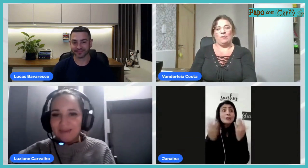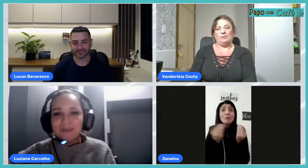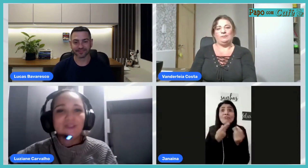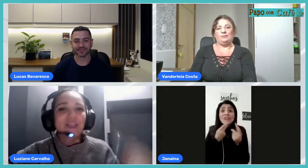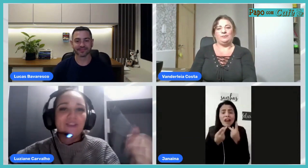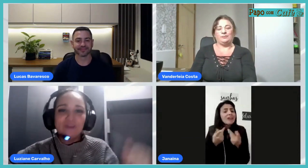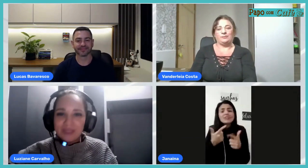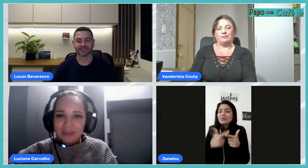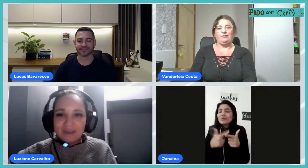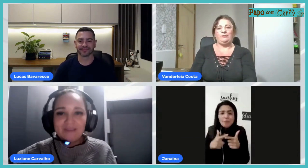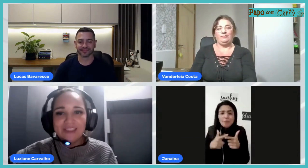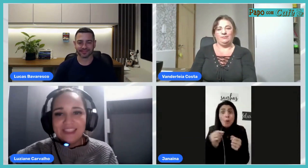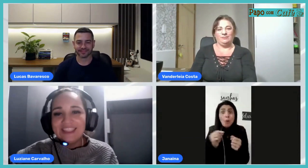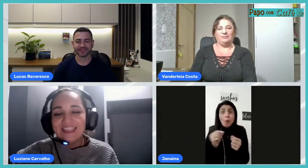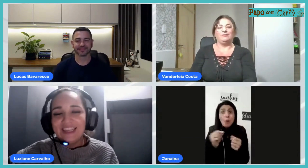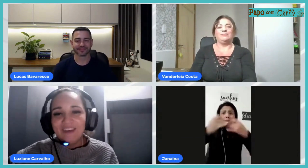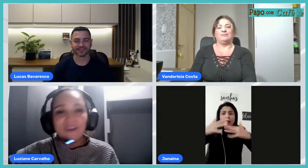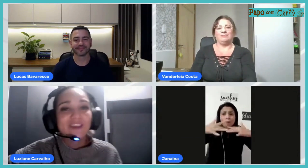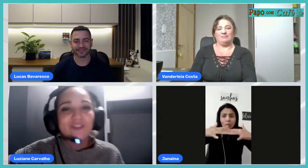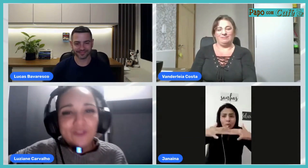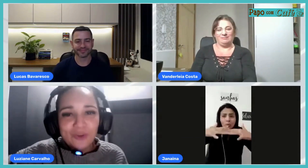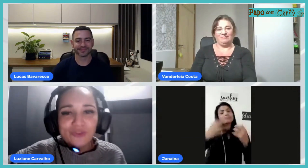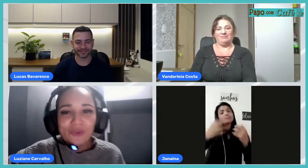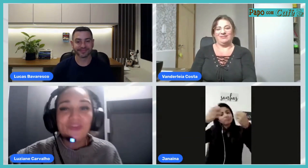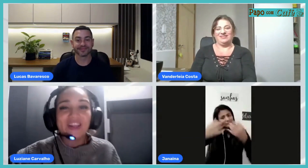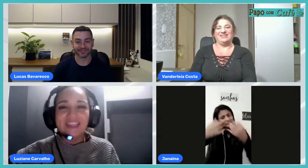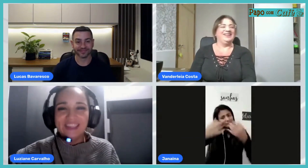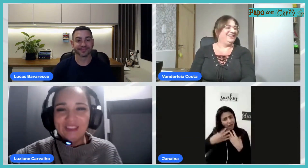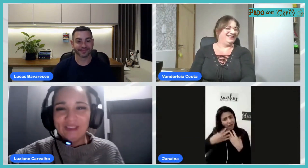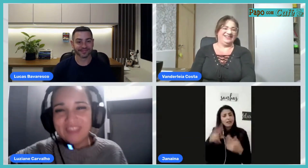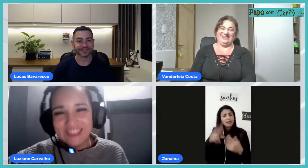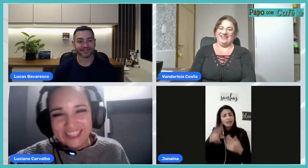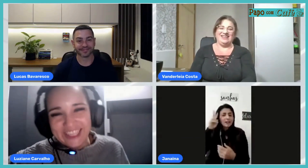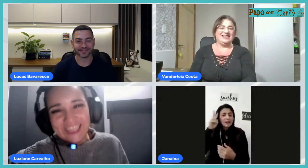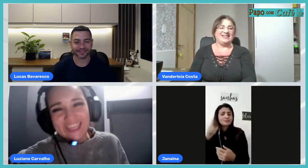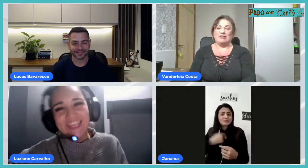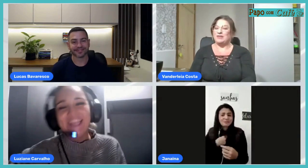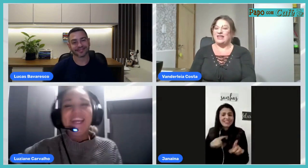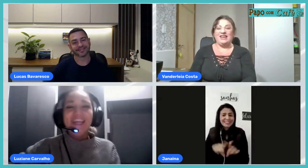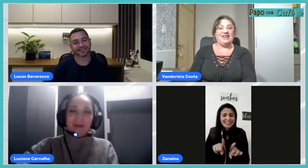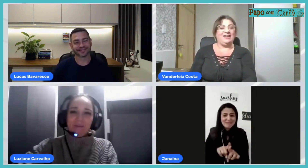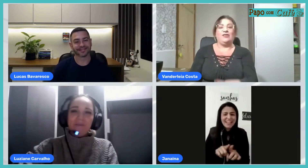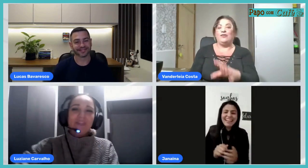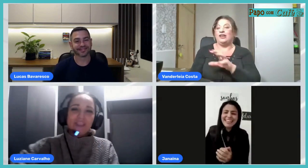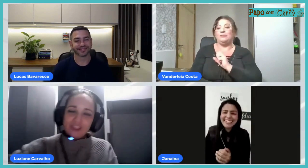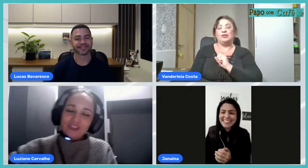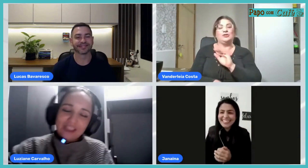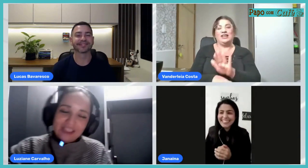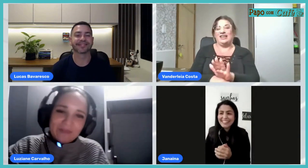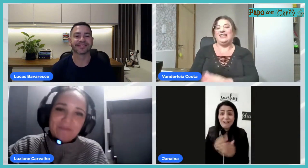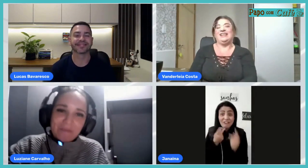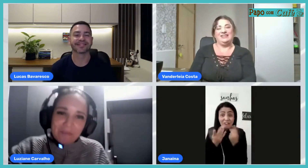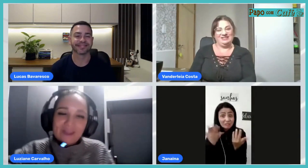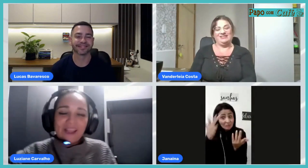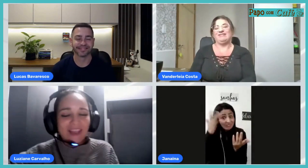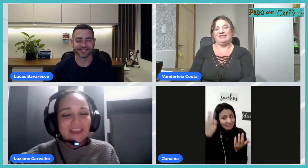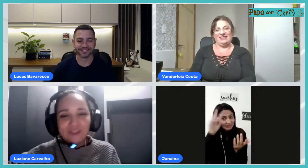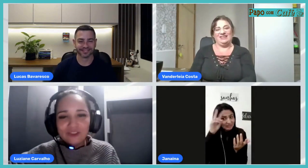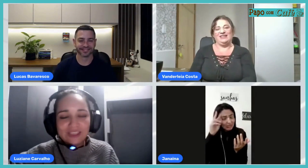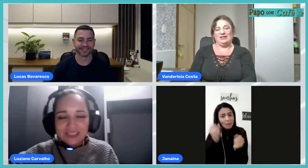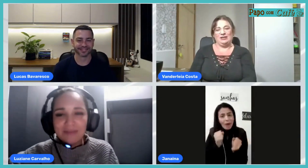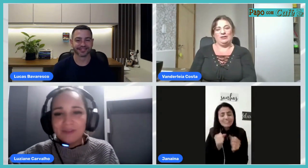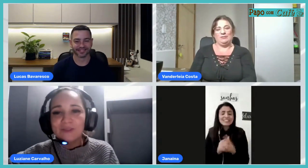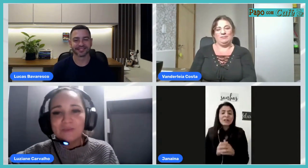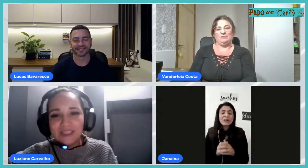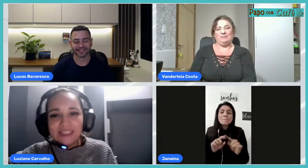manda aqui pra gente, manda pra Wanda, né? Olha, eu te ofertando, Wanda. Estamos aí. Porque Eu amo ajudar, né? a